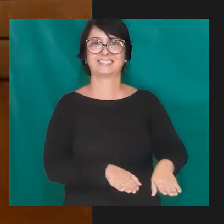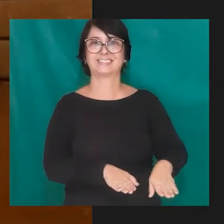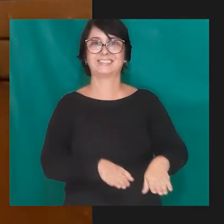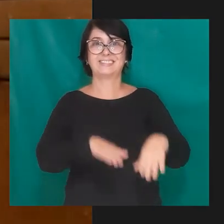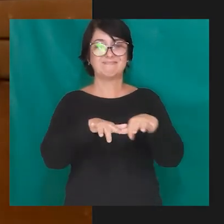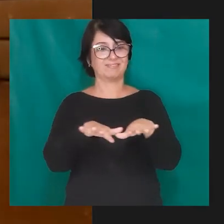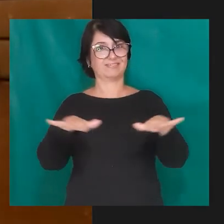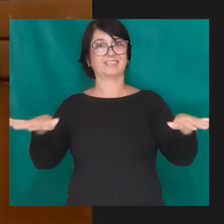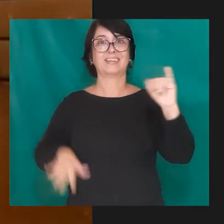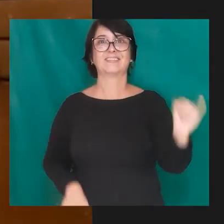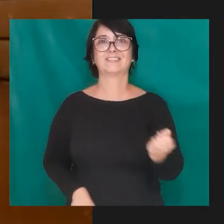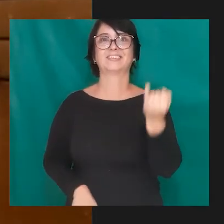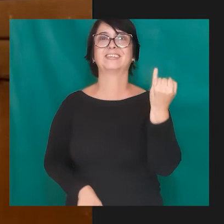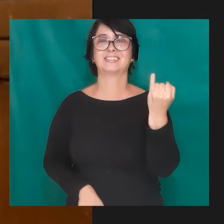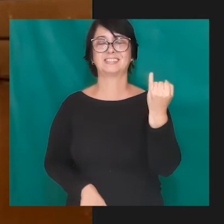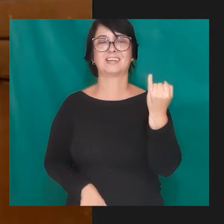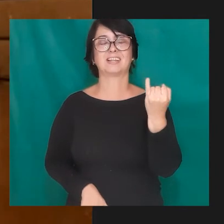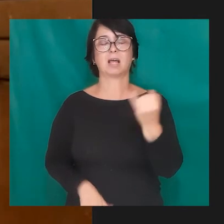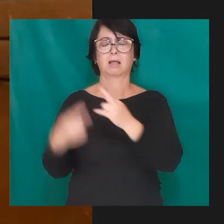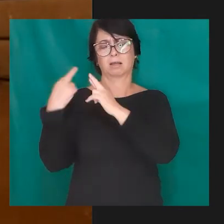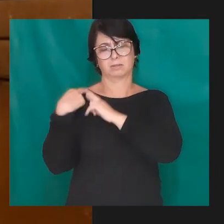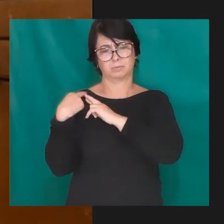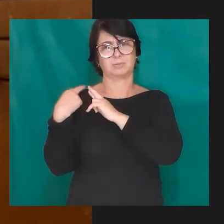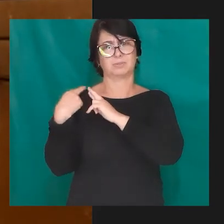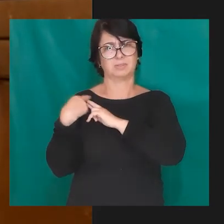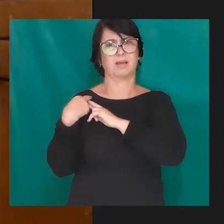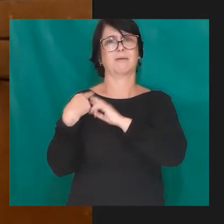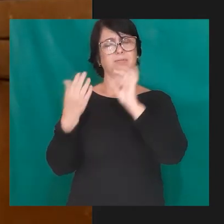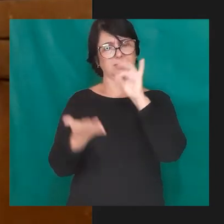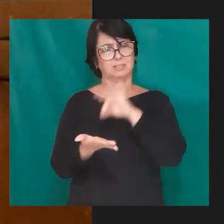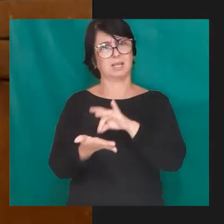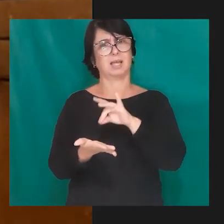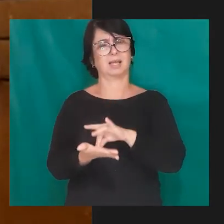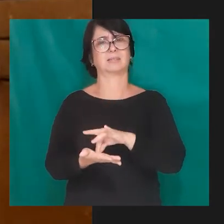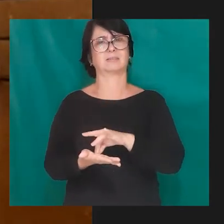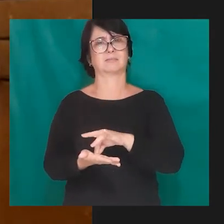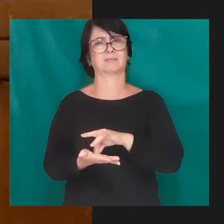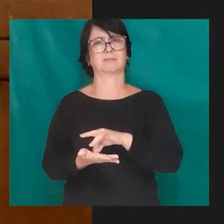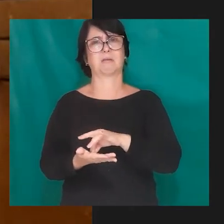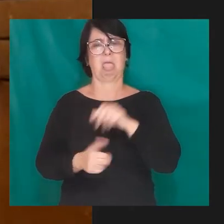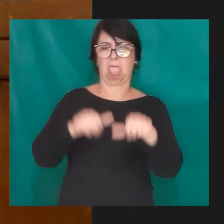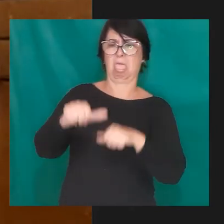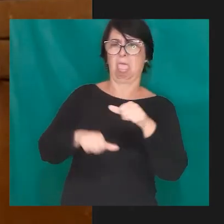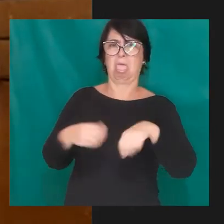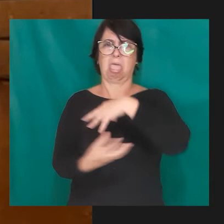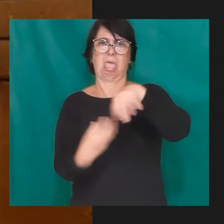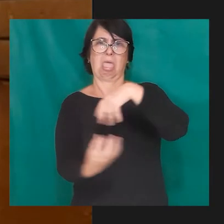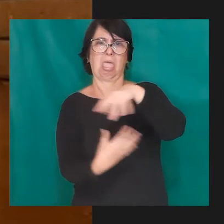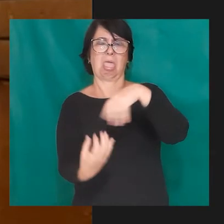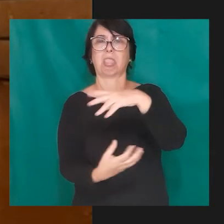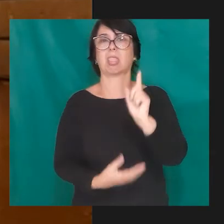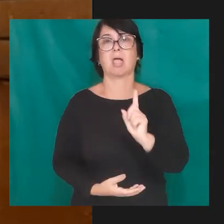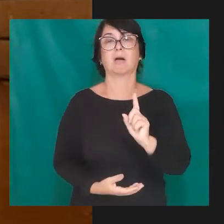ter essa oportunidade, mas tudo isso de maneira responsável, de maneira certinha. A gente não quer crescer muito, não quer